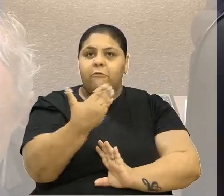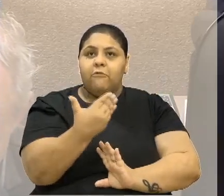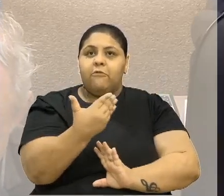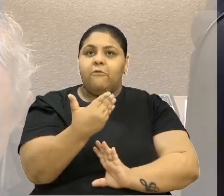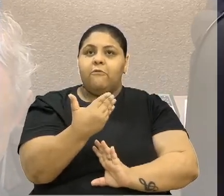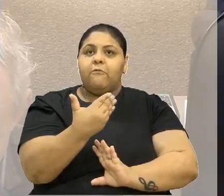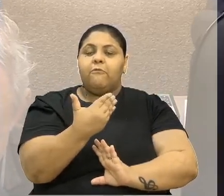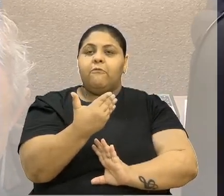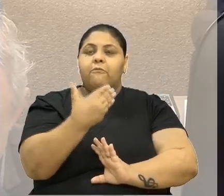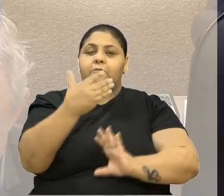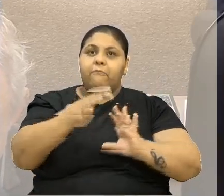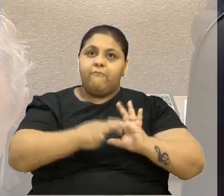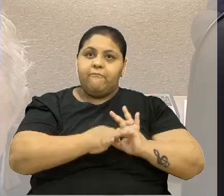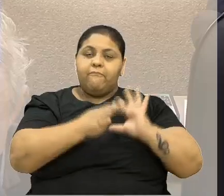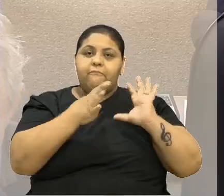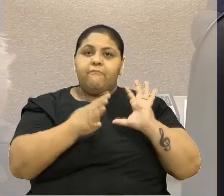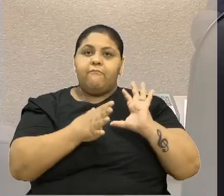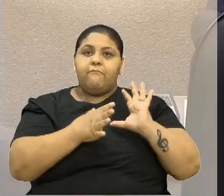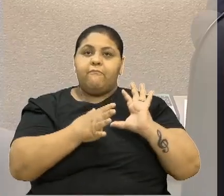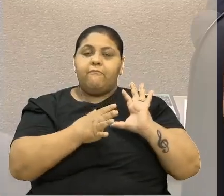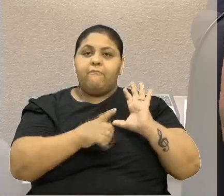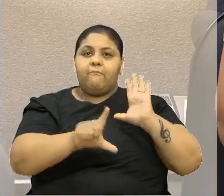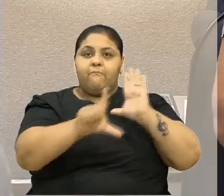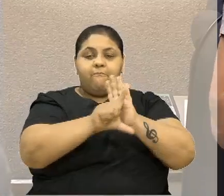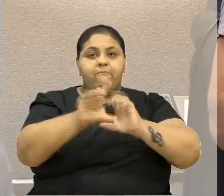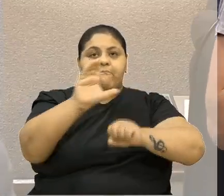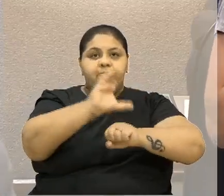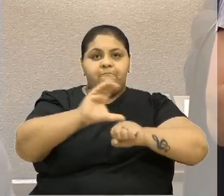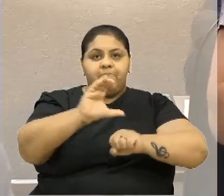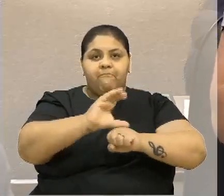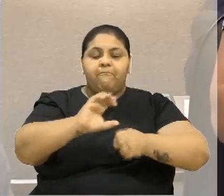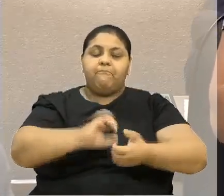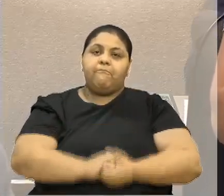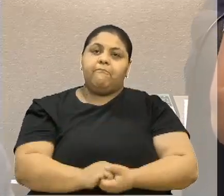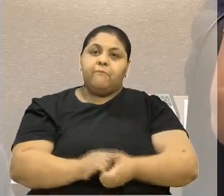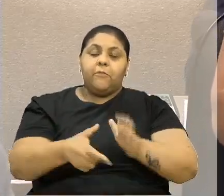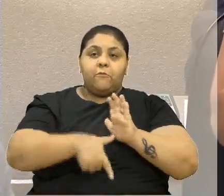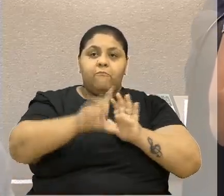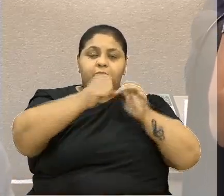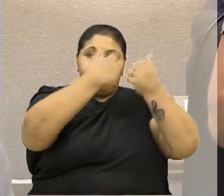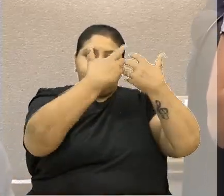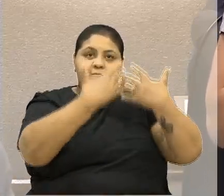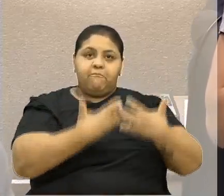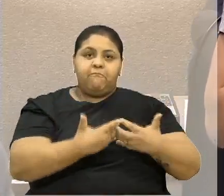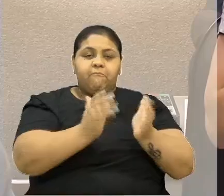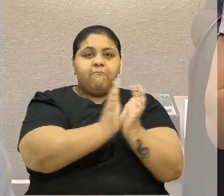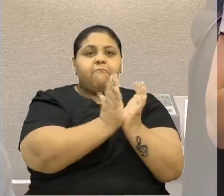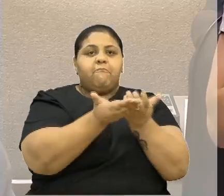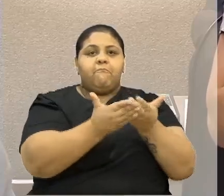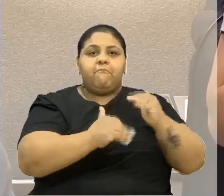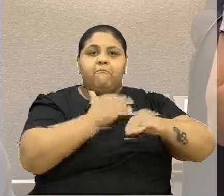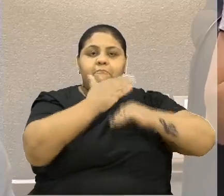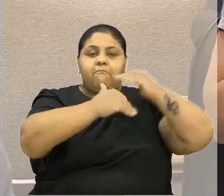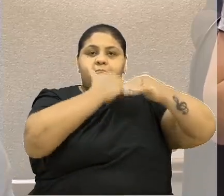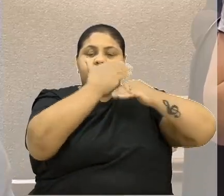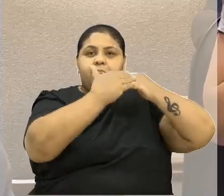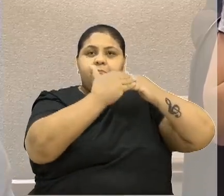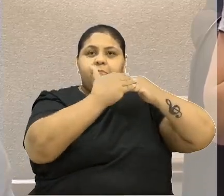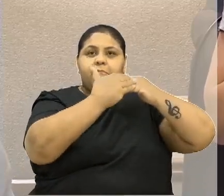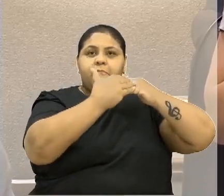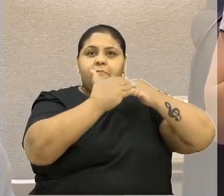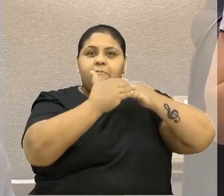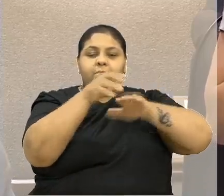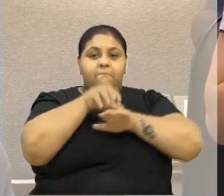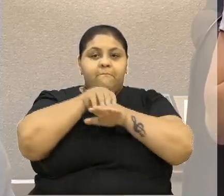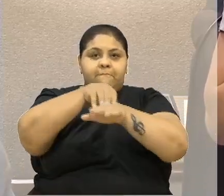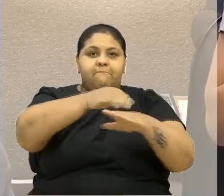pela constitucionalidade e legalidade da matéria. Ante ao exposto, esta Comissão de Desenvolvimento,